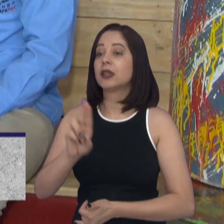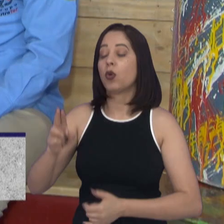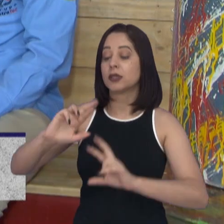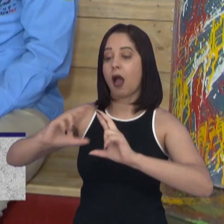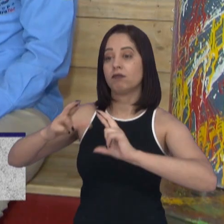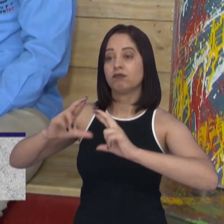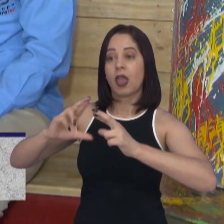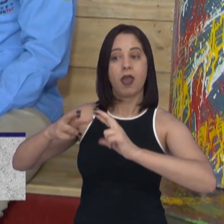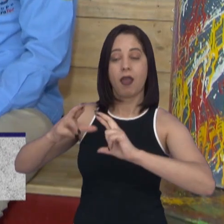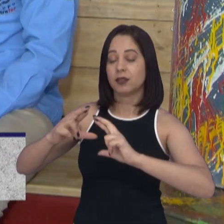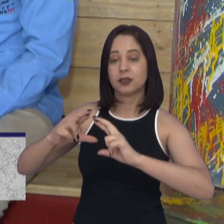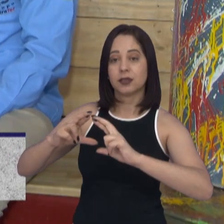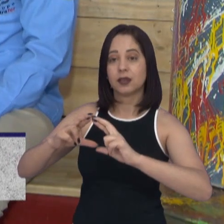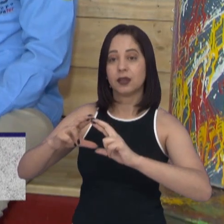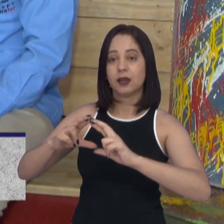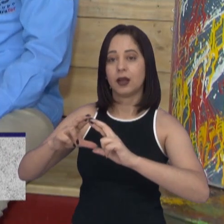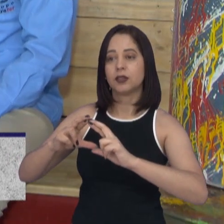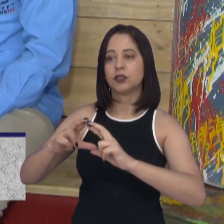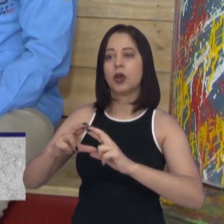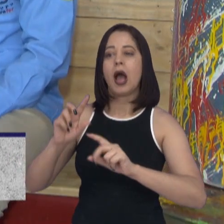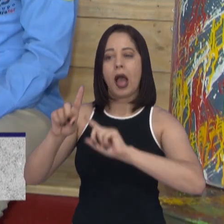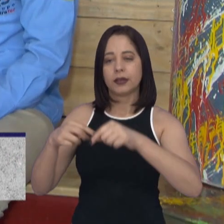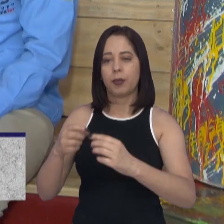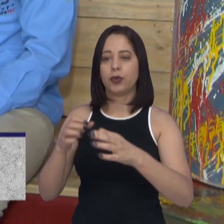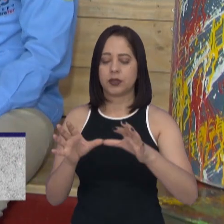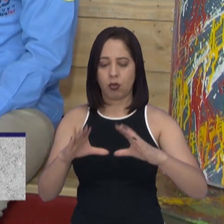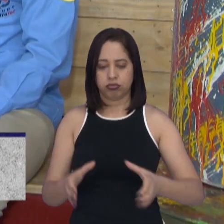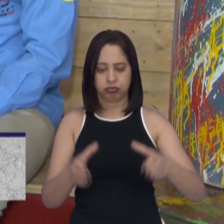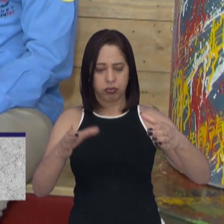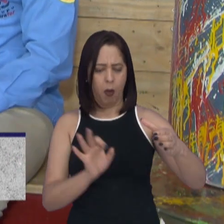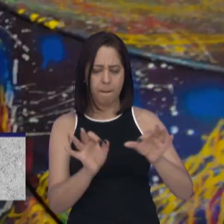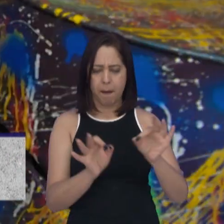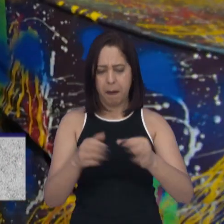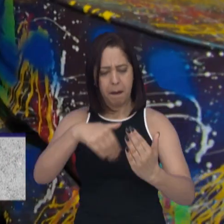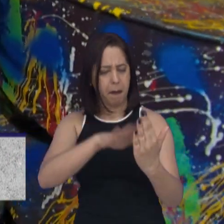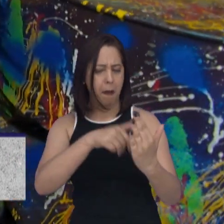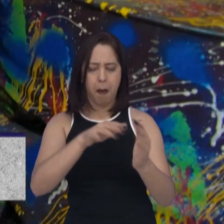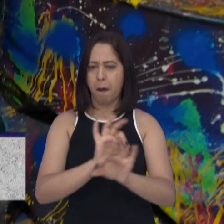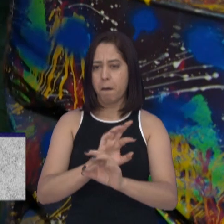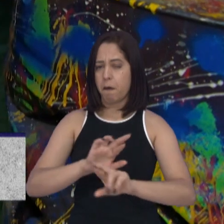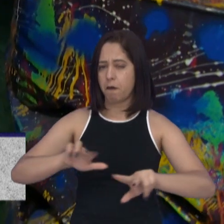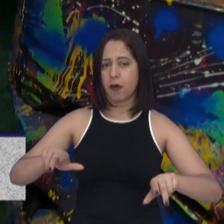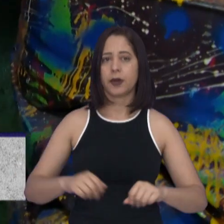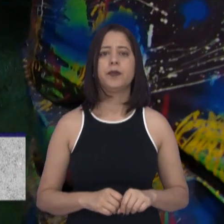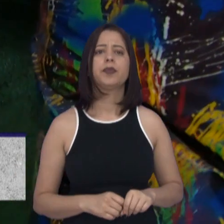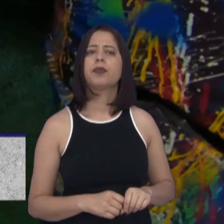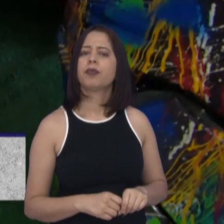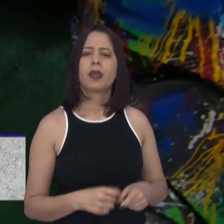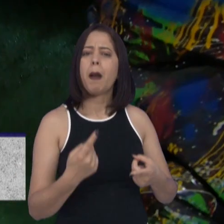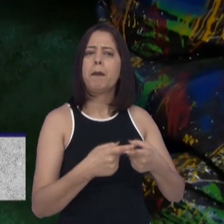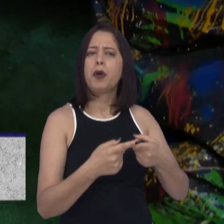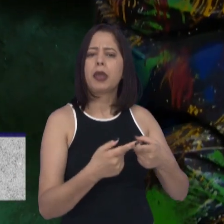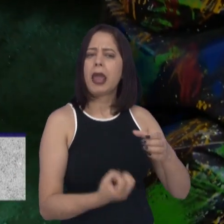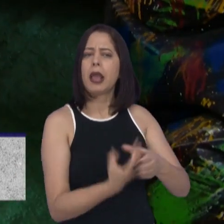no estado que ele se encontra. A gente faz um trabalho de upcycling, dando uma vida para esses materiais. Como que tudo começou nessa empresa? Há